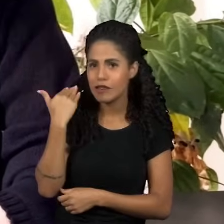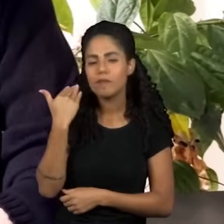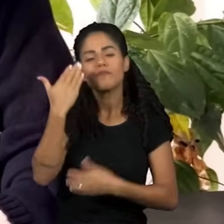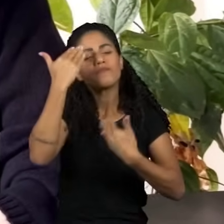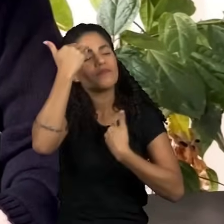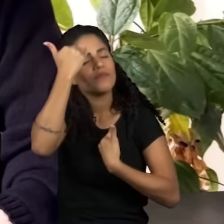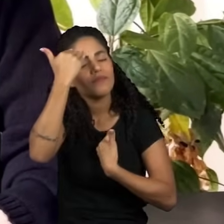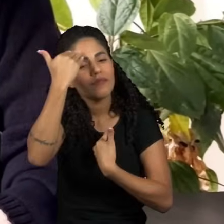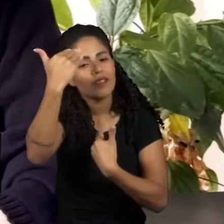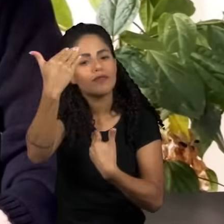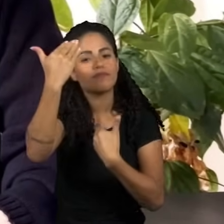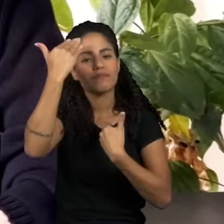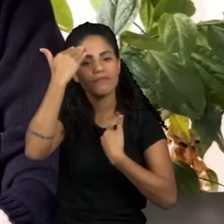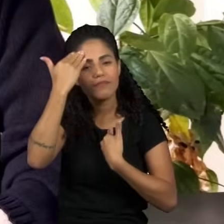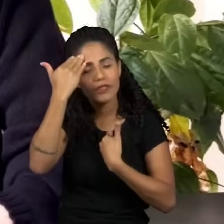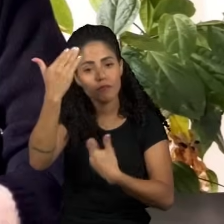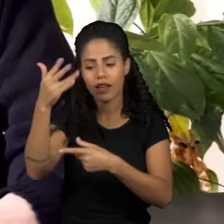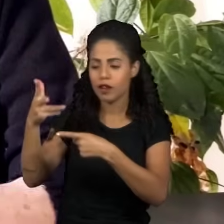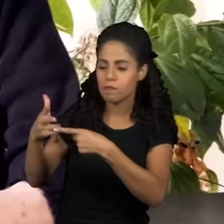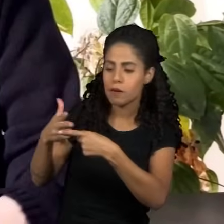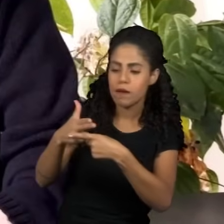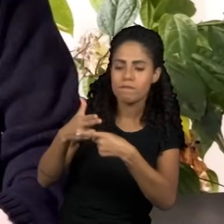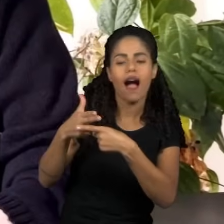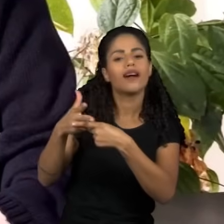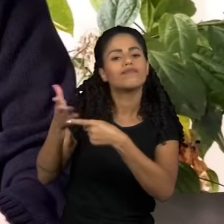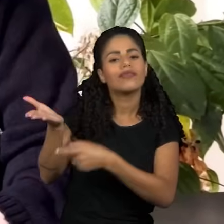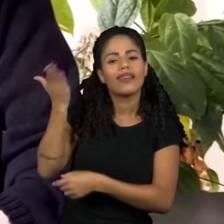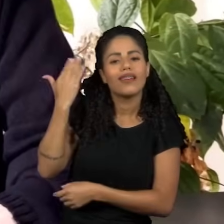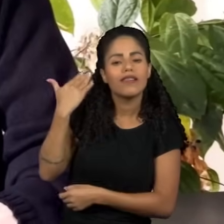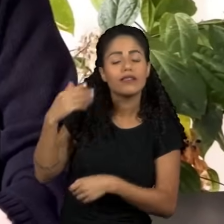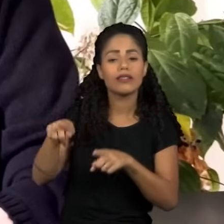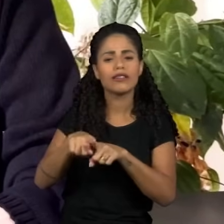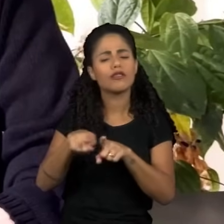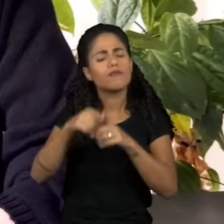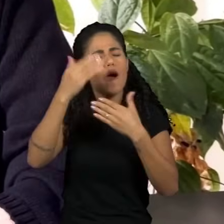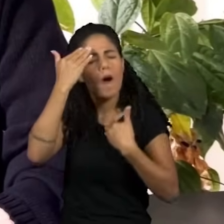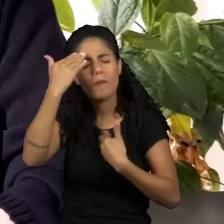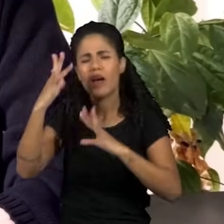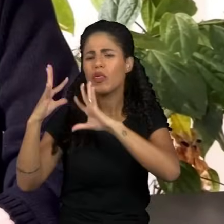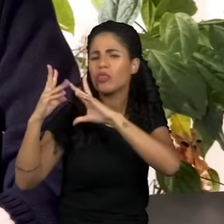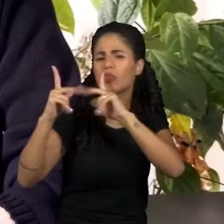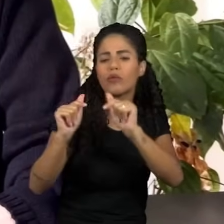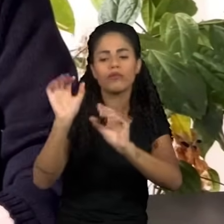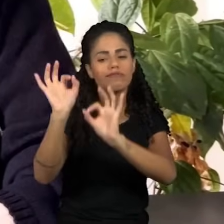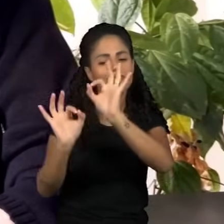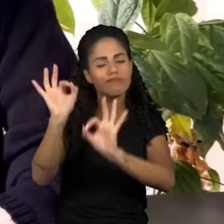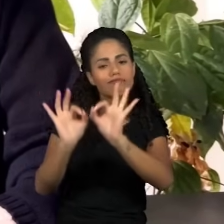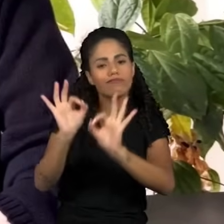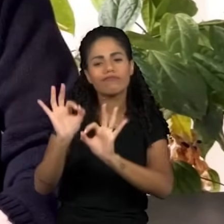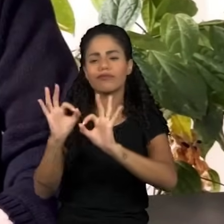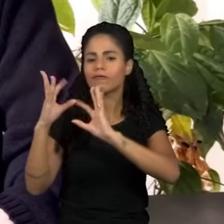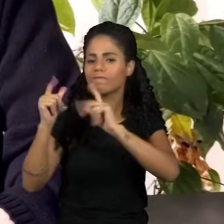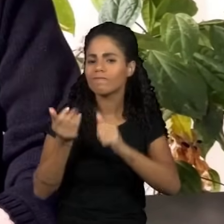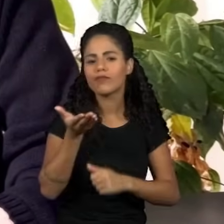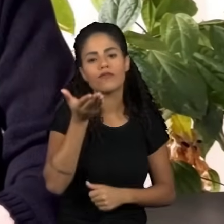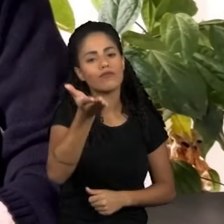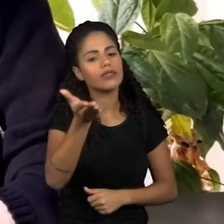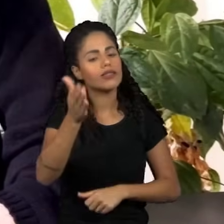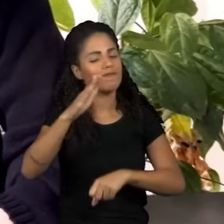Muito obrigada pelo curta e muito obrigada por tudo que você tem feito